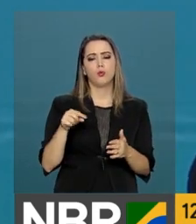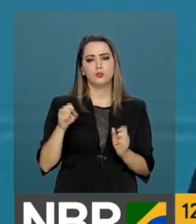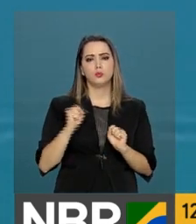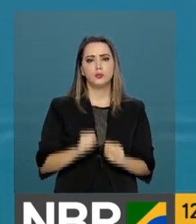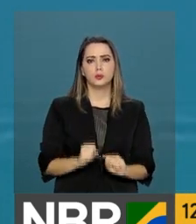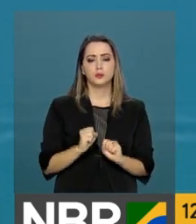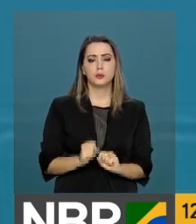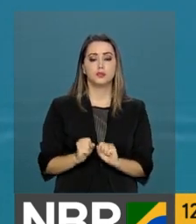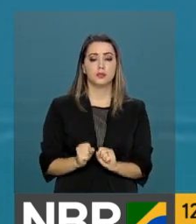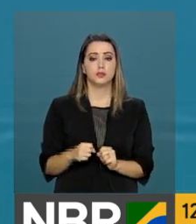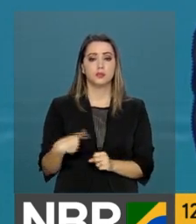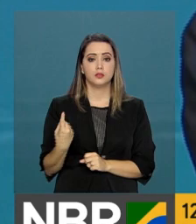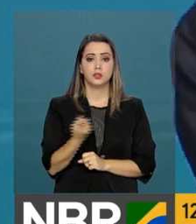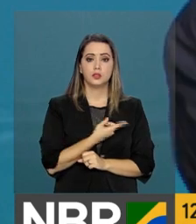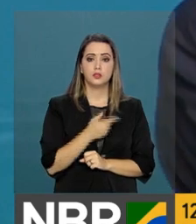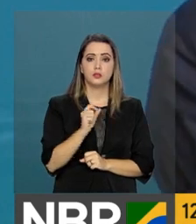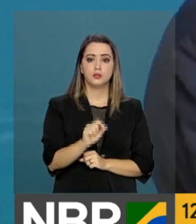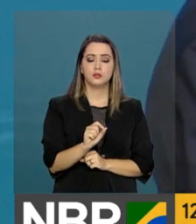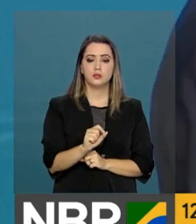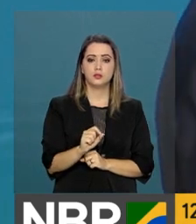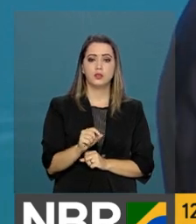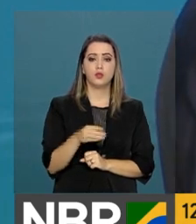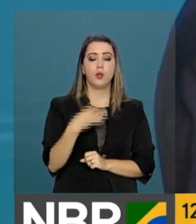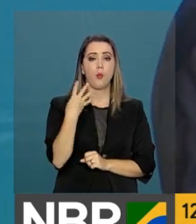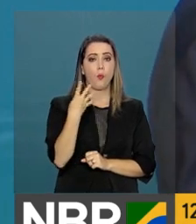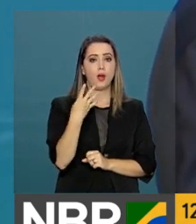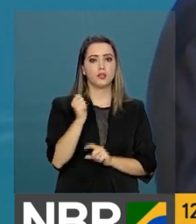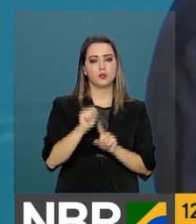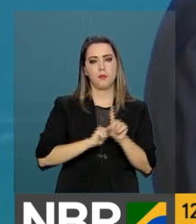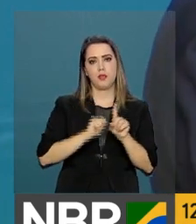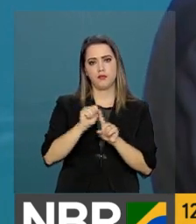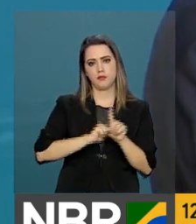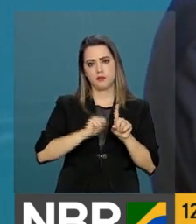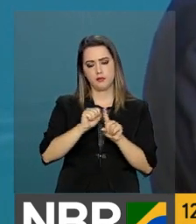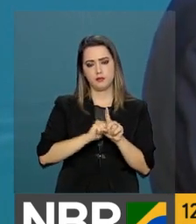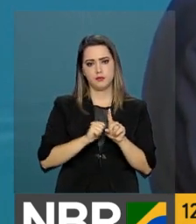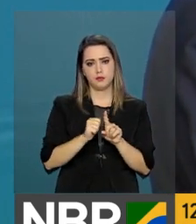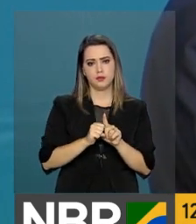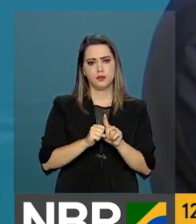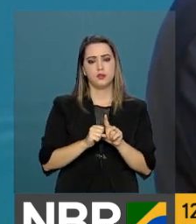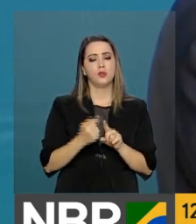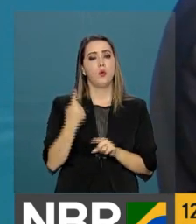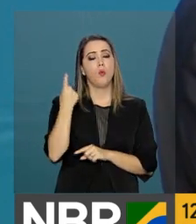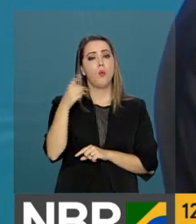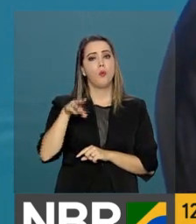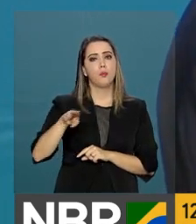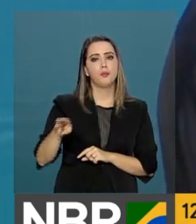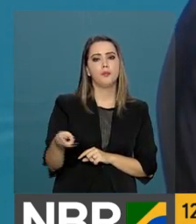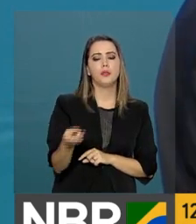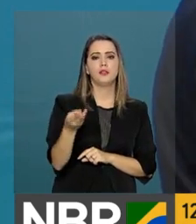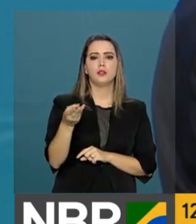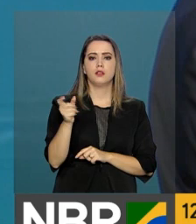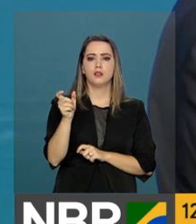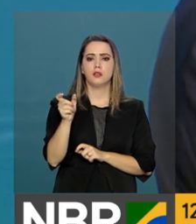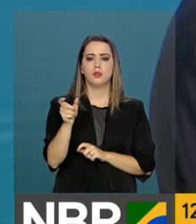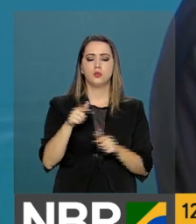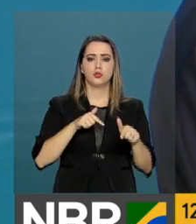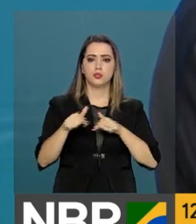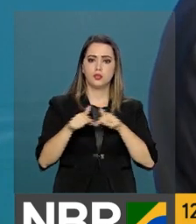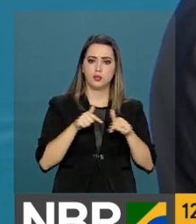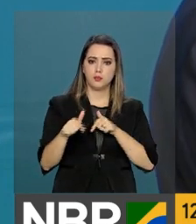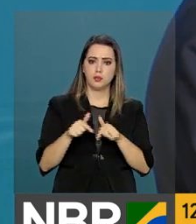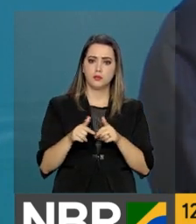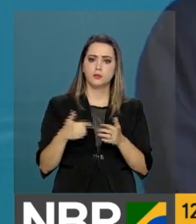permitiu, convenhamos, que nesses últimos 4 meses, pelo menos cerca de 1.500.000 postos de